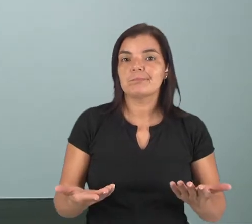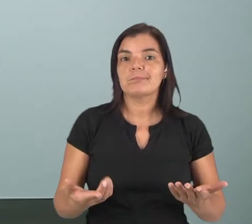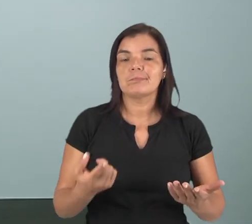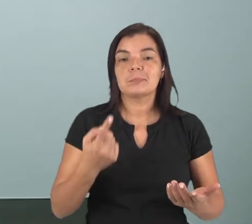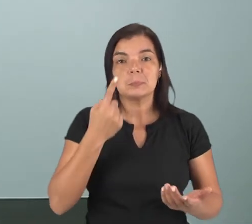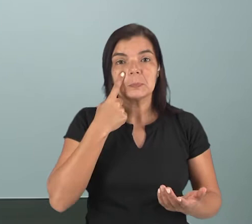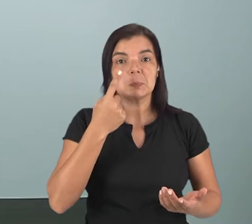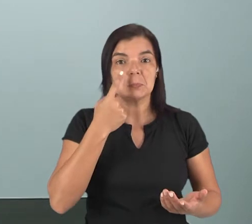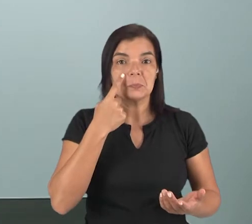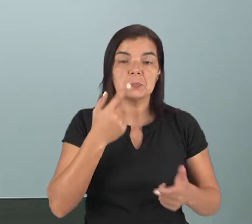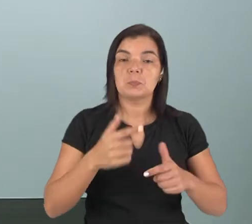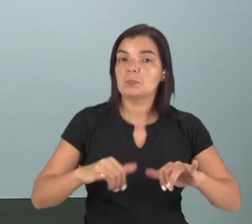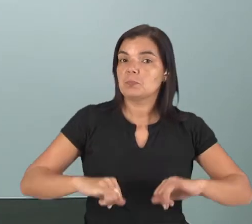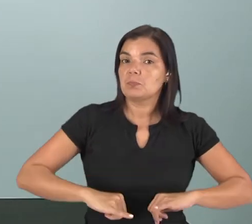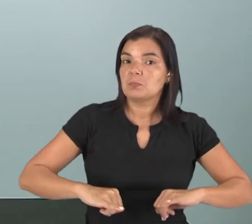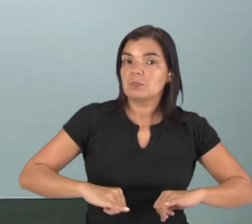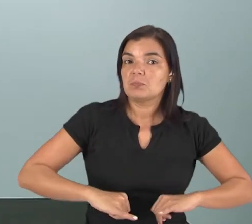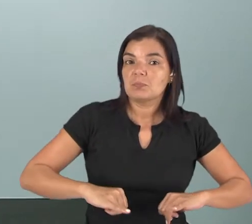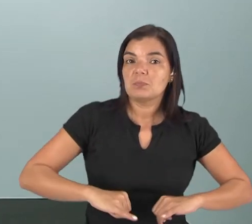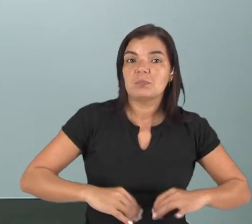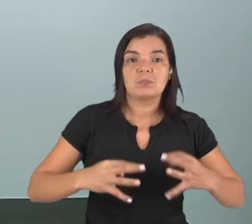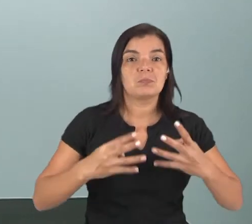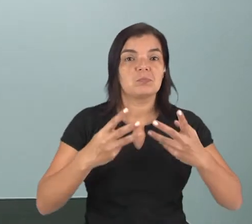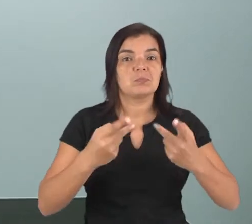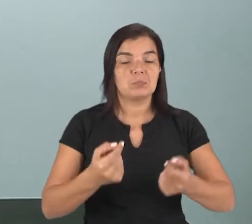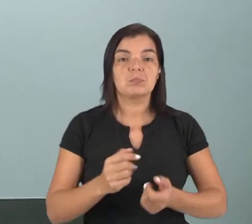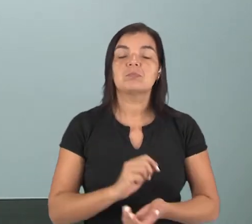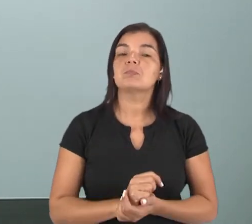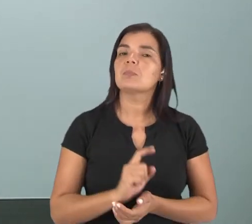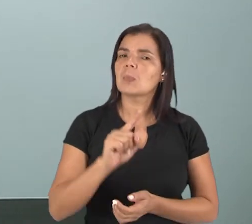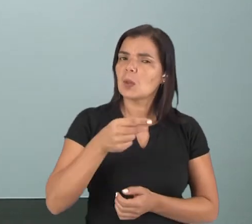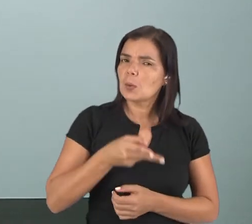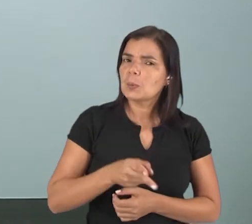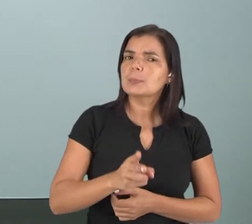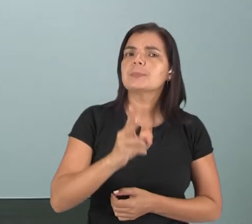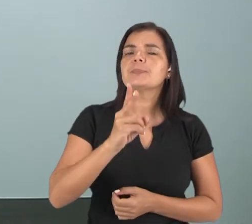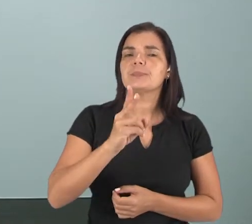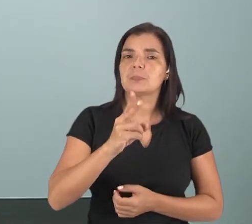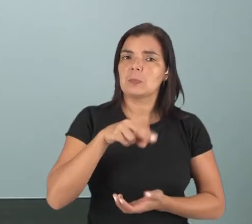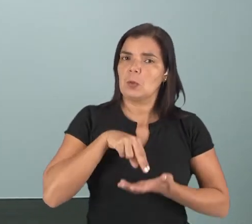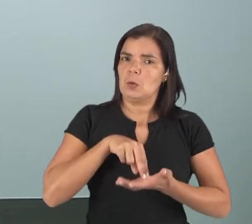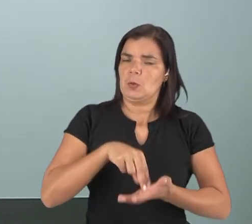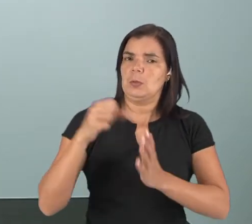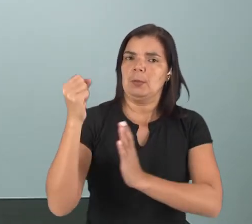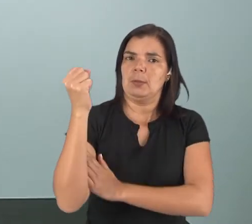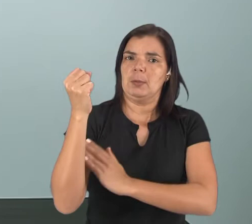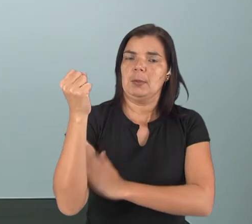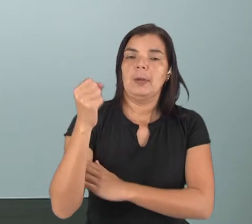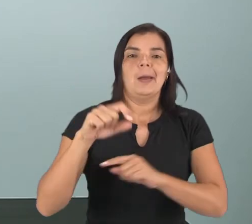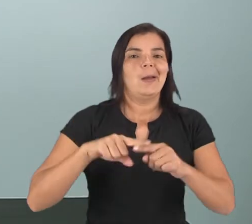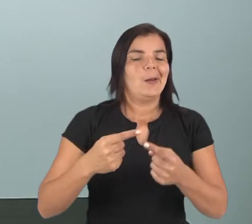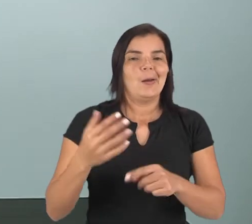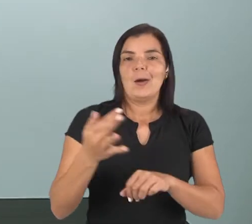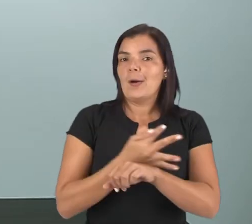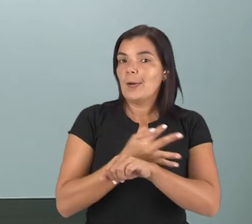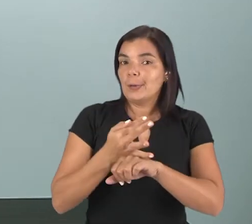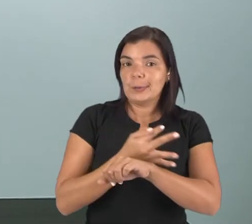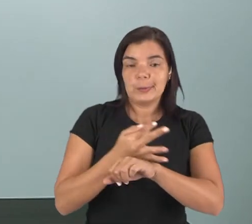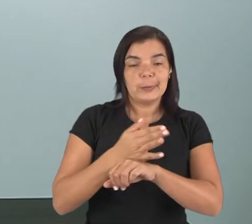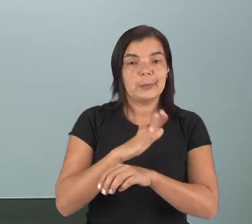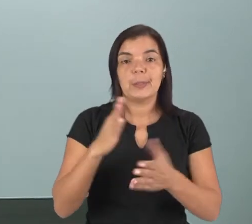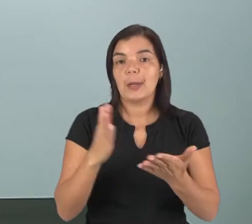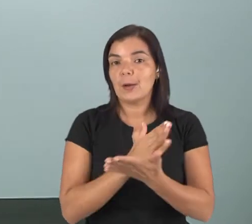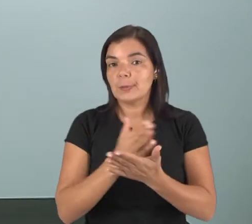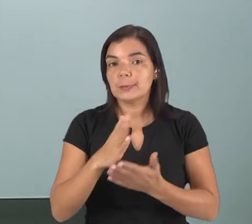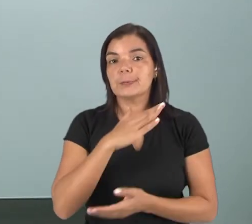por isso muito tempo, esse sofrimento todo, e continuar firme e forte, né? Muitos não aguentavam e morriam.